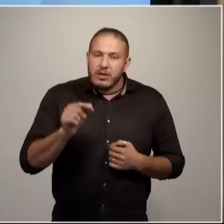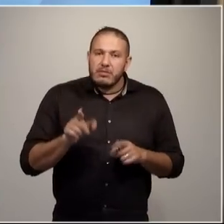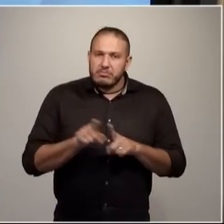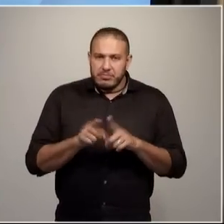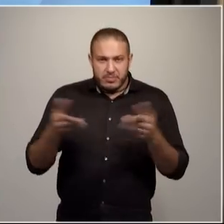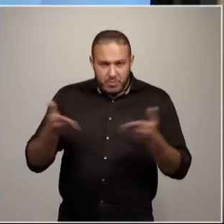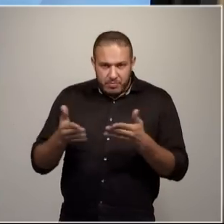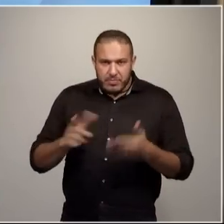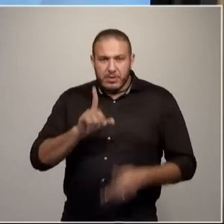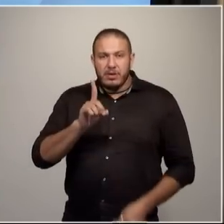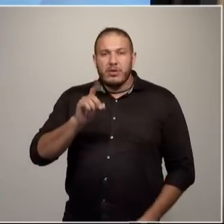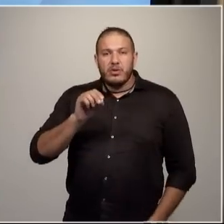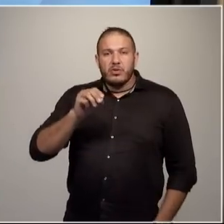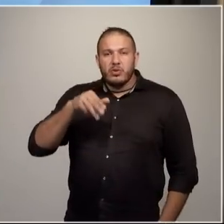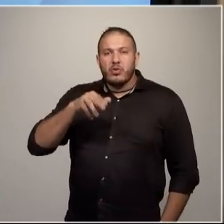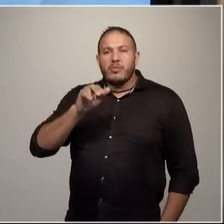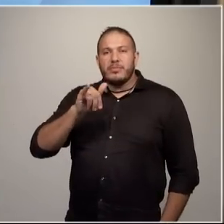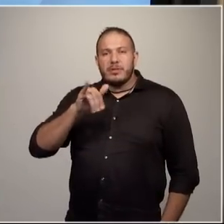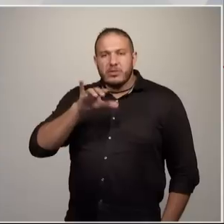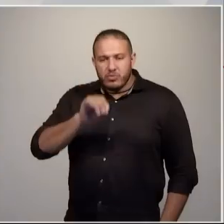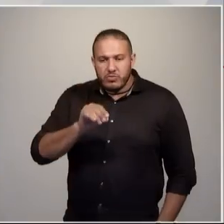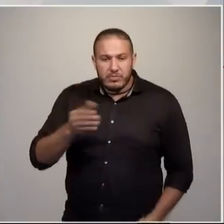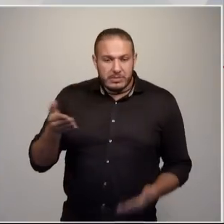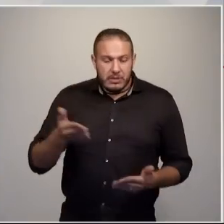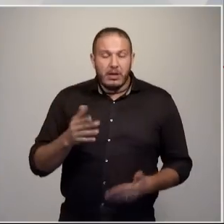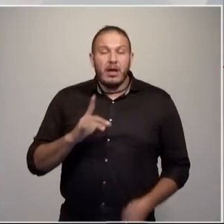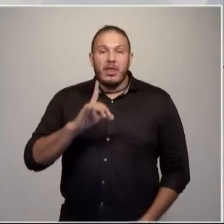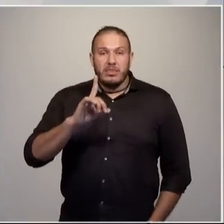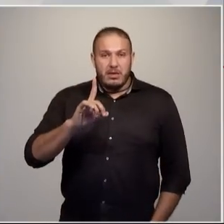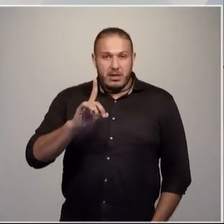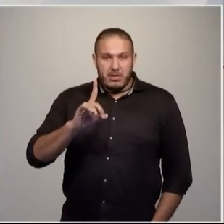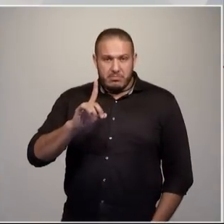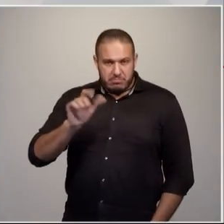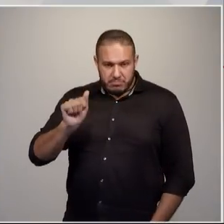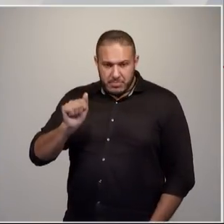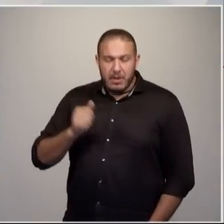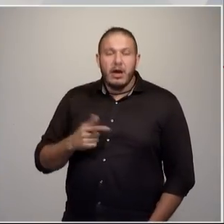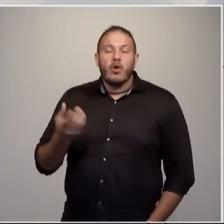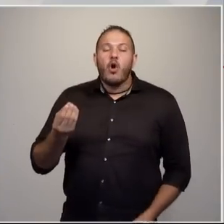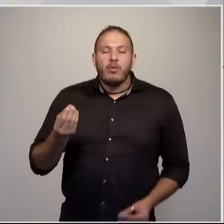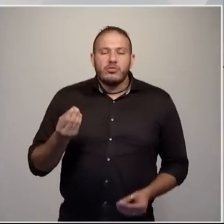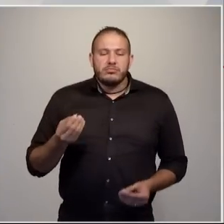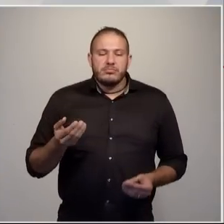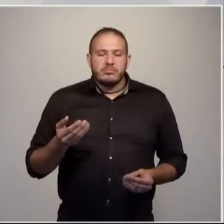nesse instante. E o domínio D é um domínio assim.